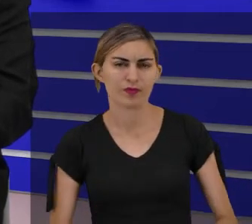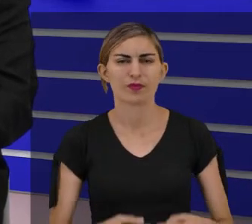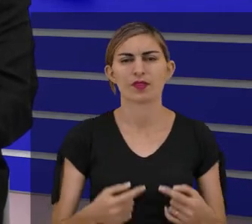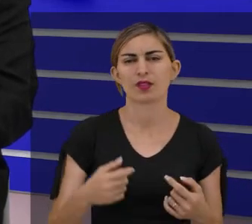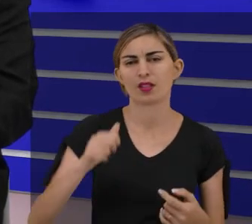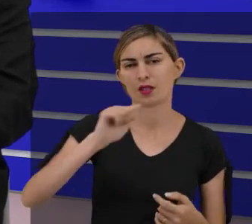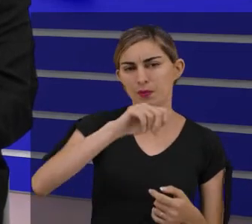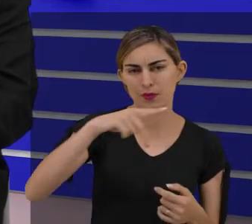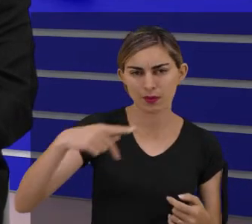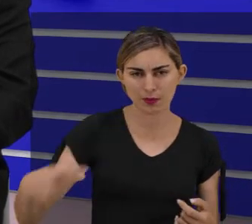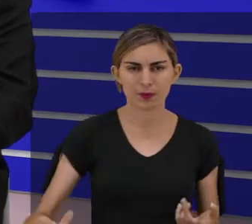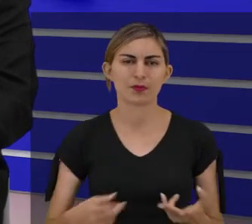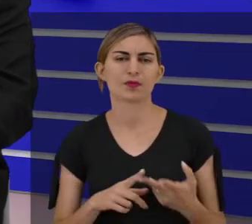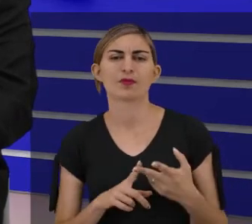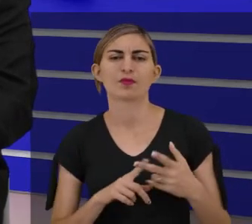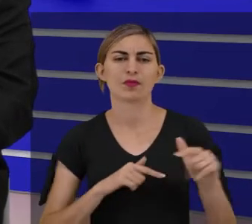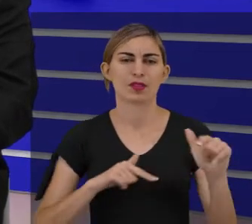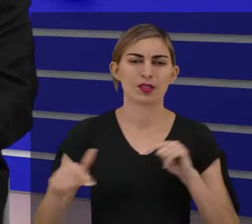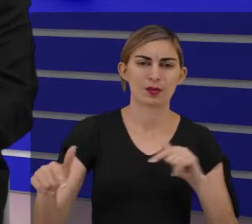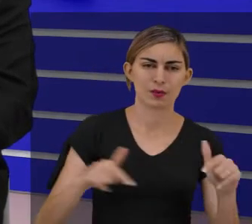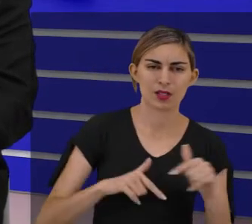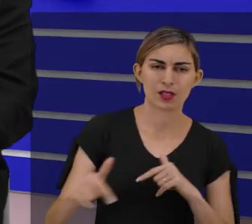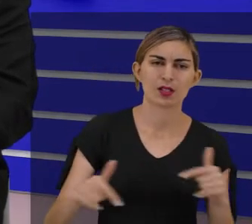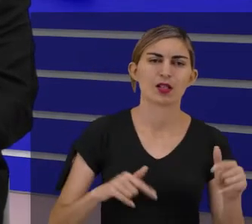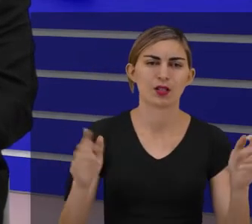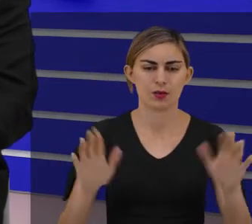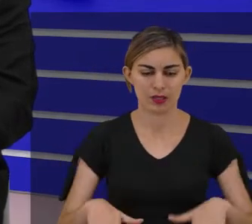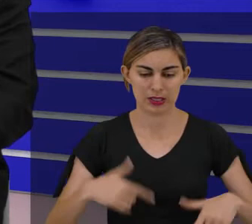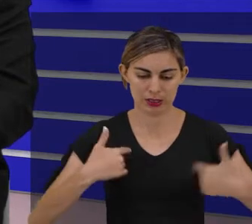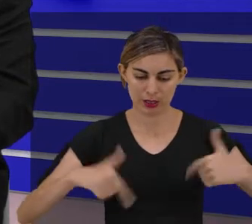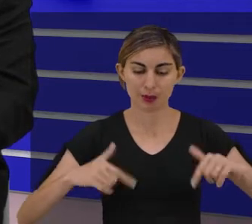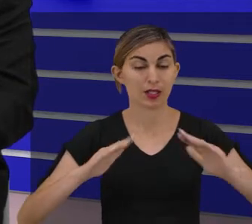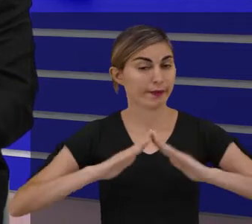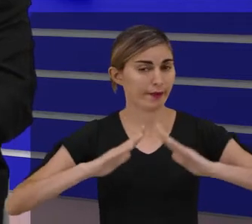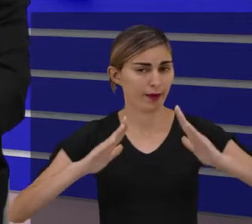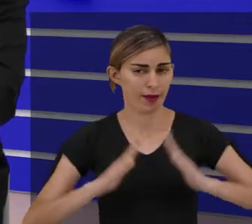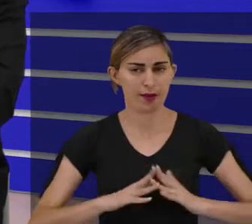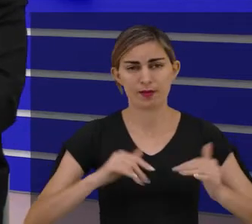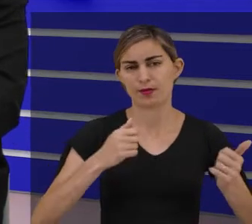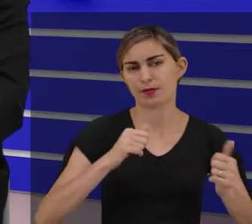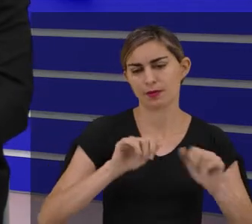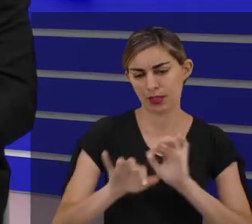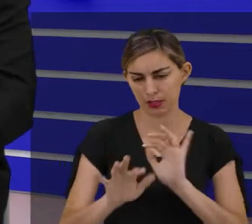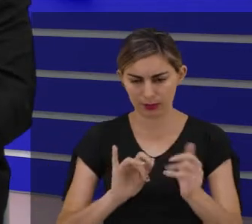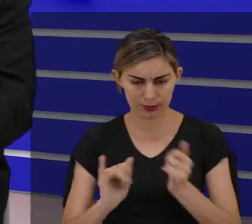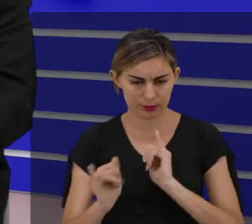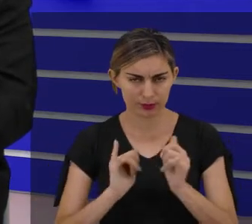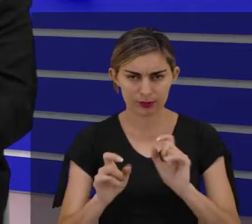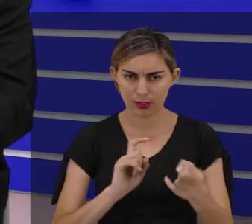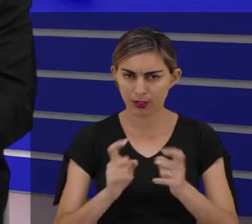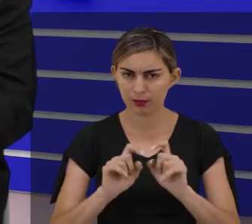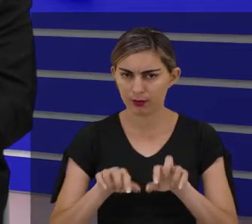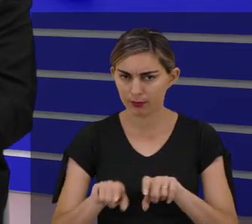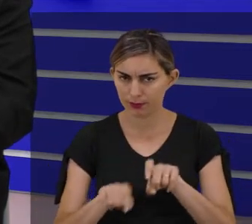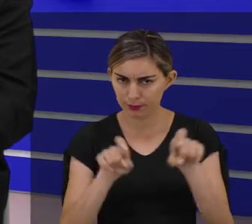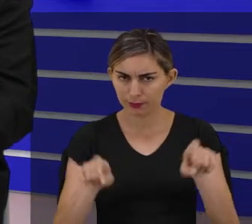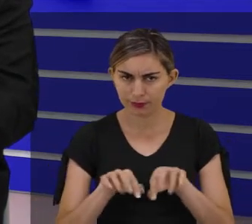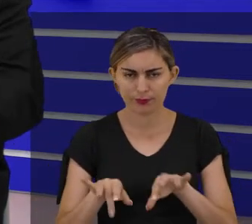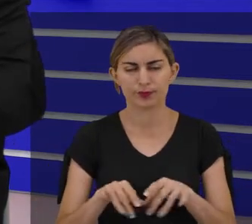também uma relação nova que é a relação do teletrabalho, a possibilidade de trabalhar em casa, né, que é uma relação moderna de